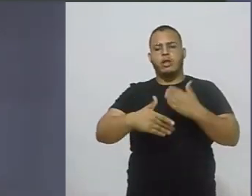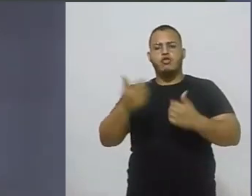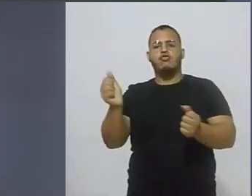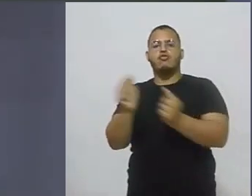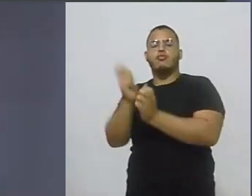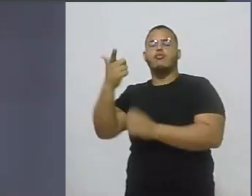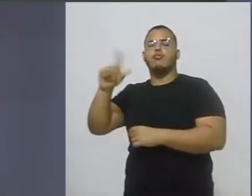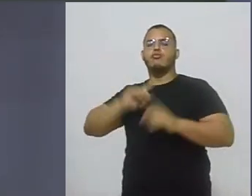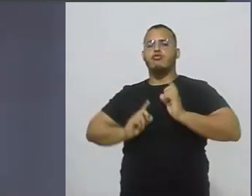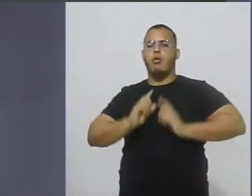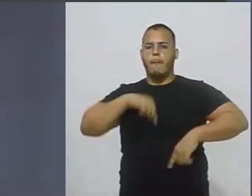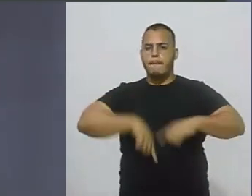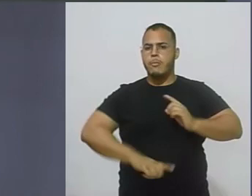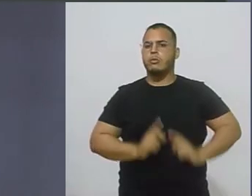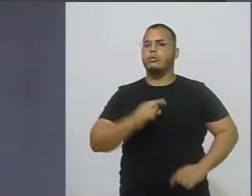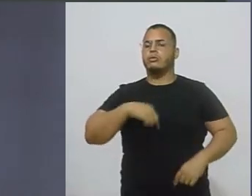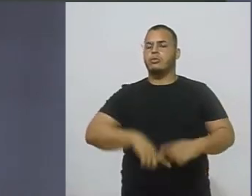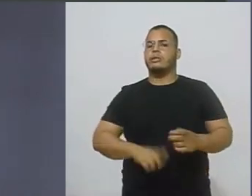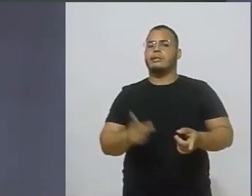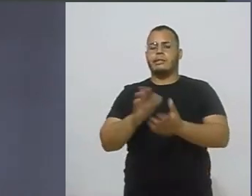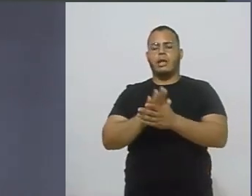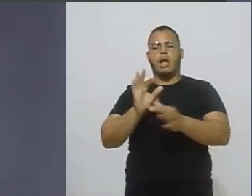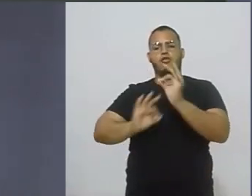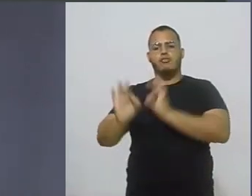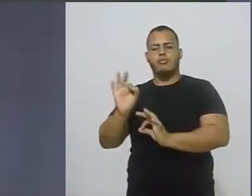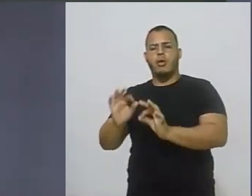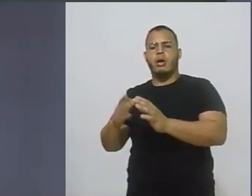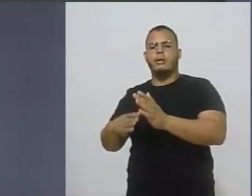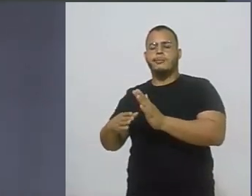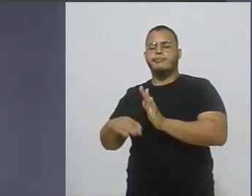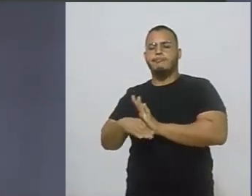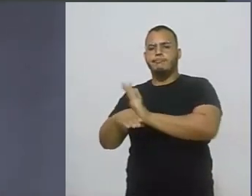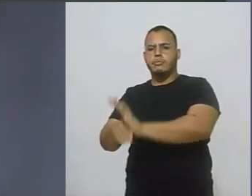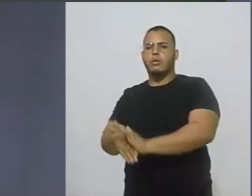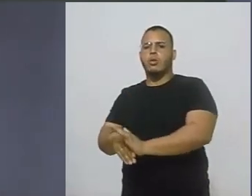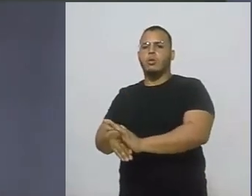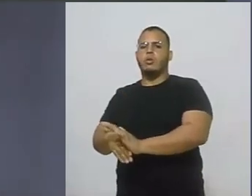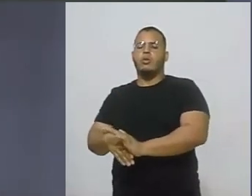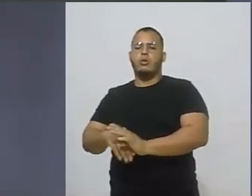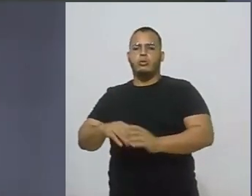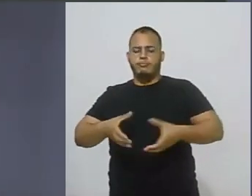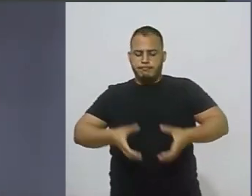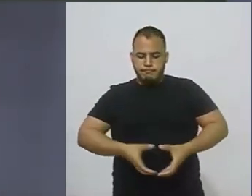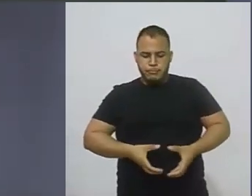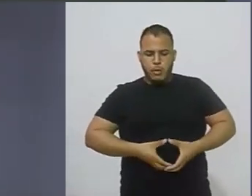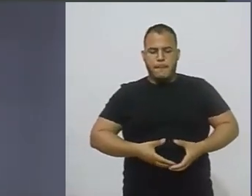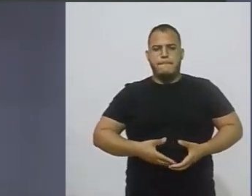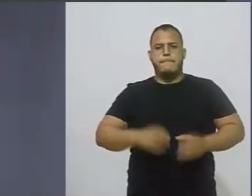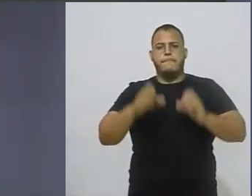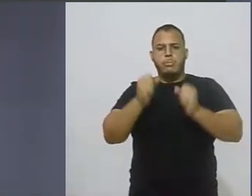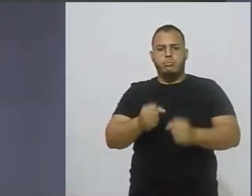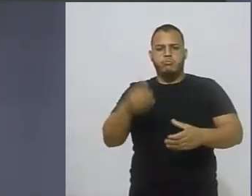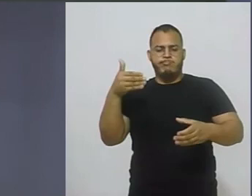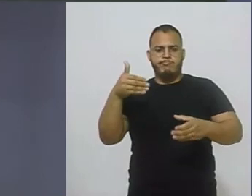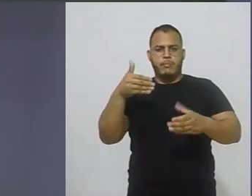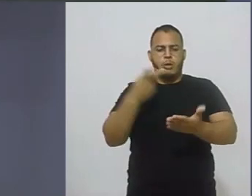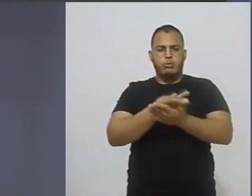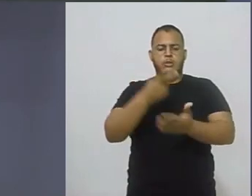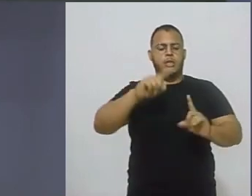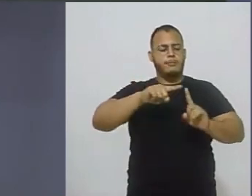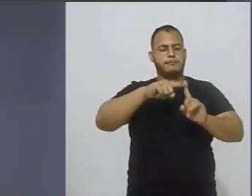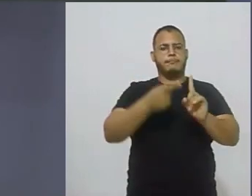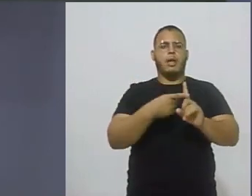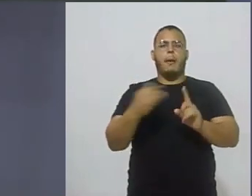também vai estar ajudando na preparação do útero para a gravidez. Então esses são os dois hormônios femininos aí super